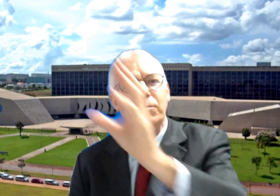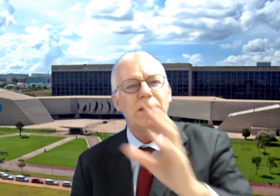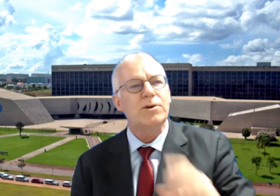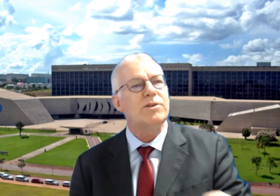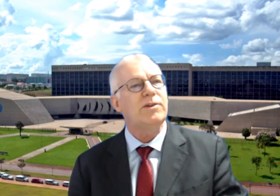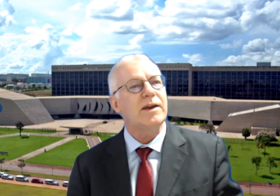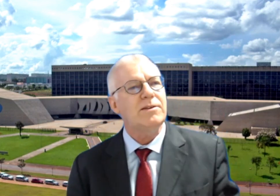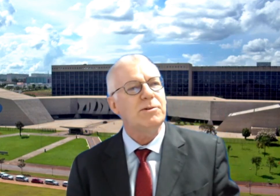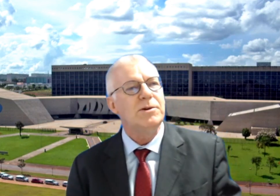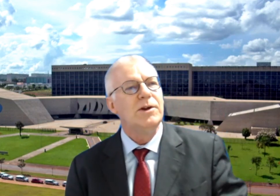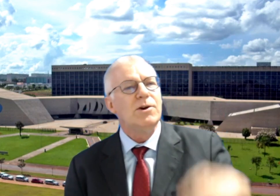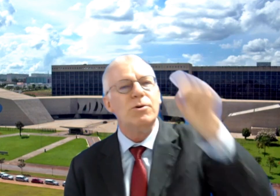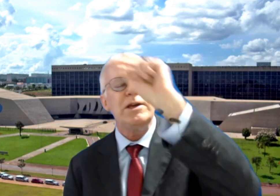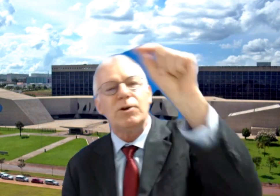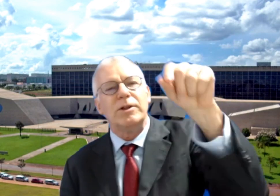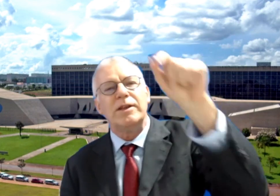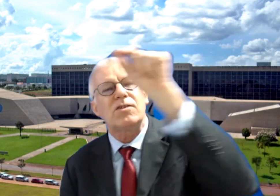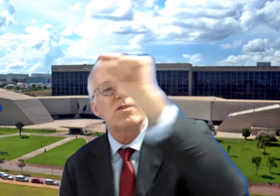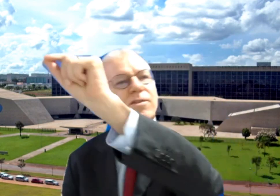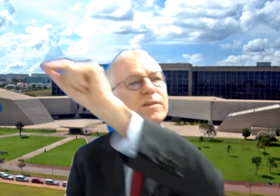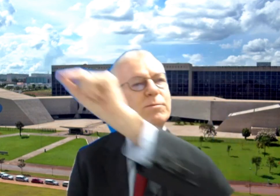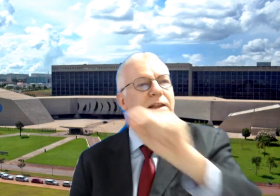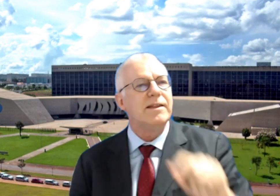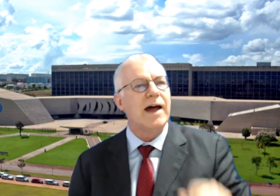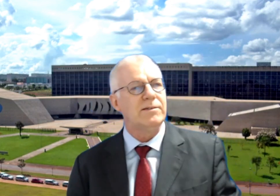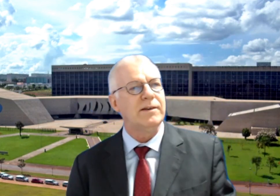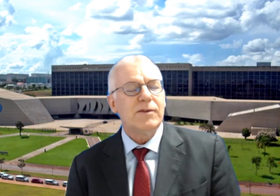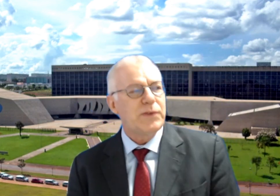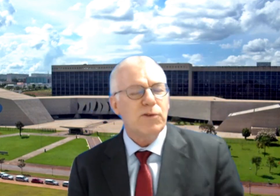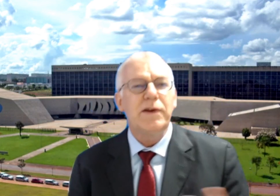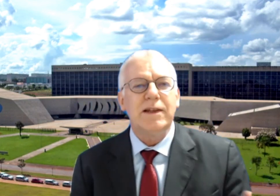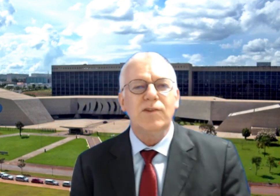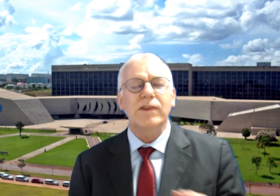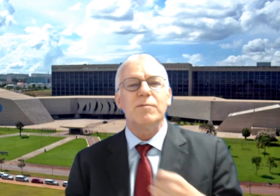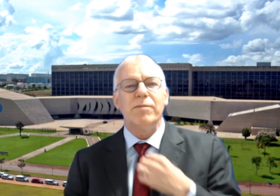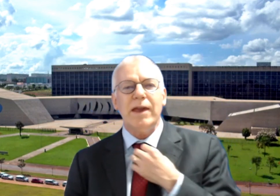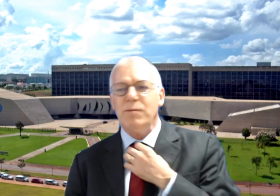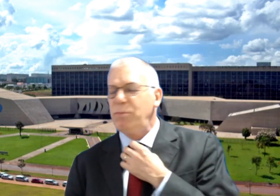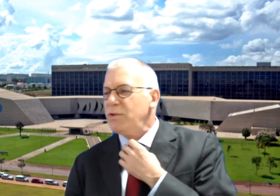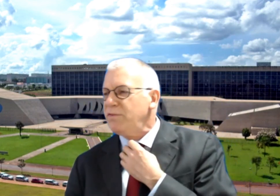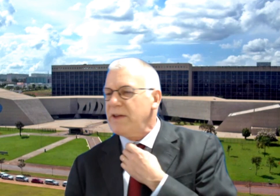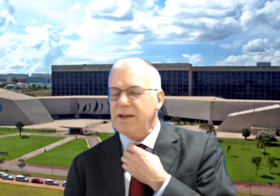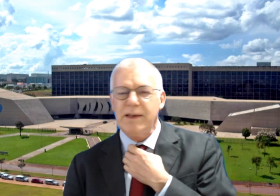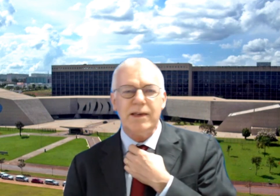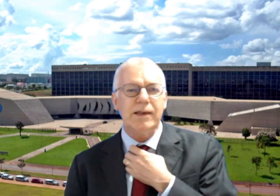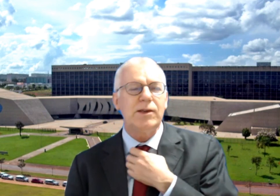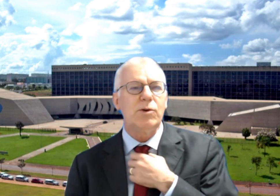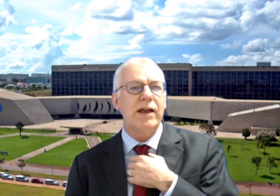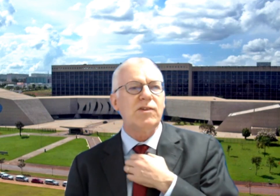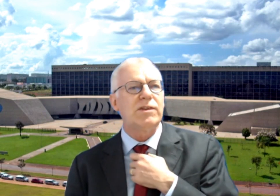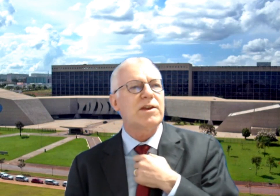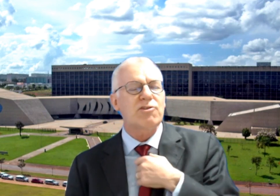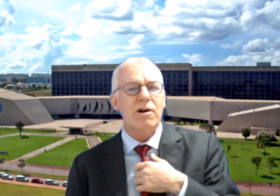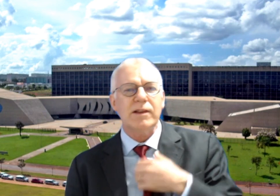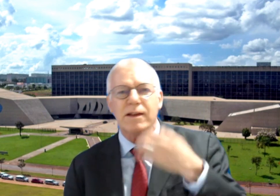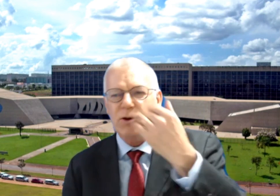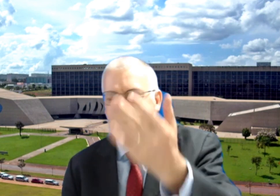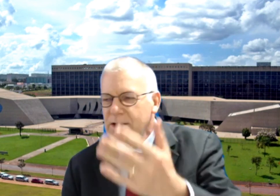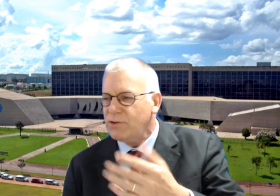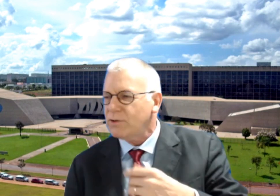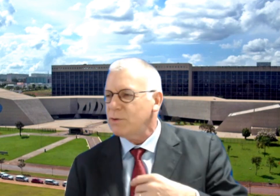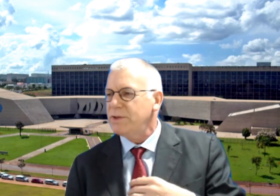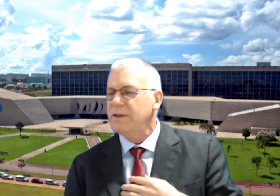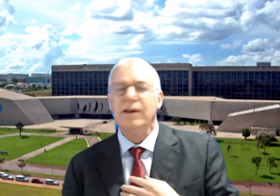canto superior direito o ícone Acessibilidade. Fico feliz também por ver que o STJ,